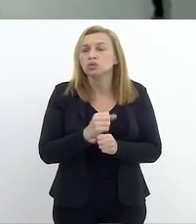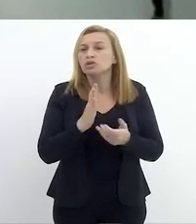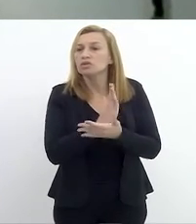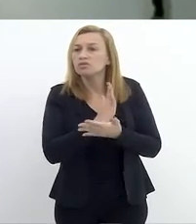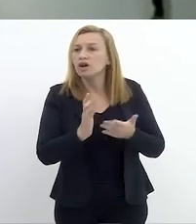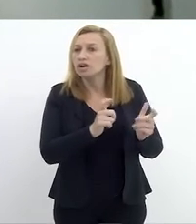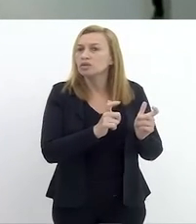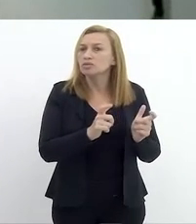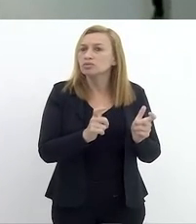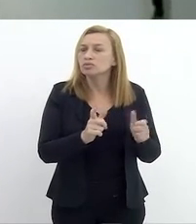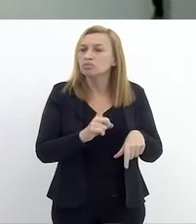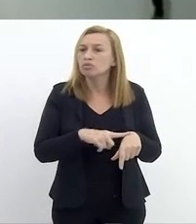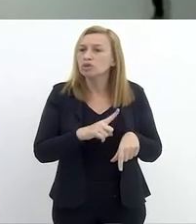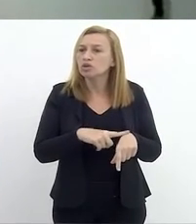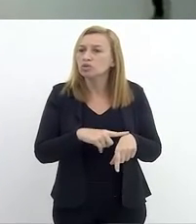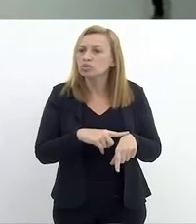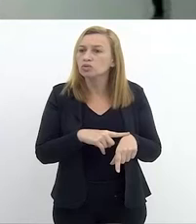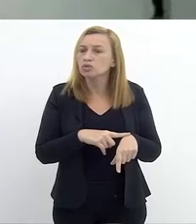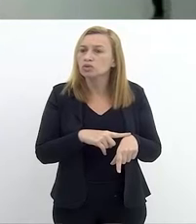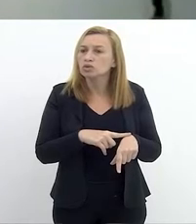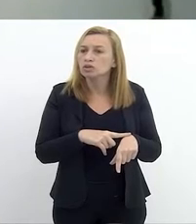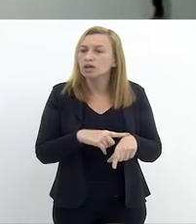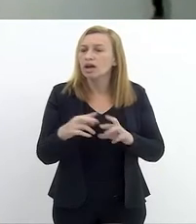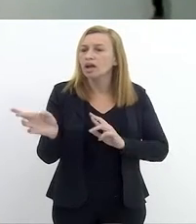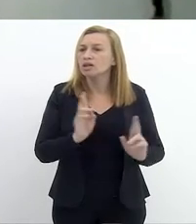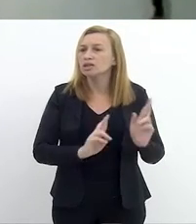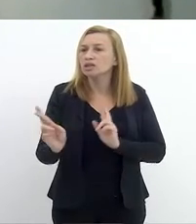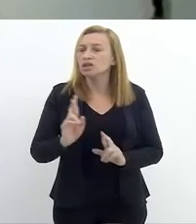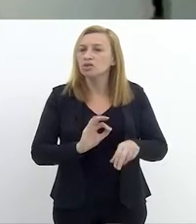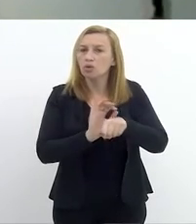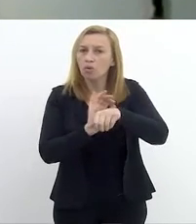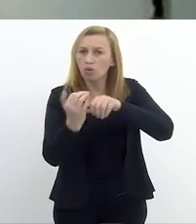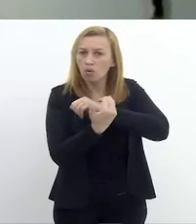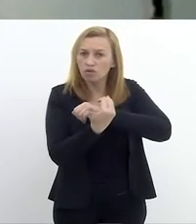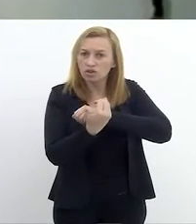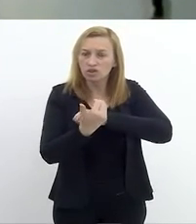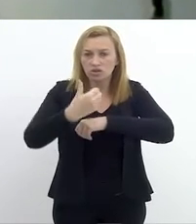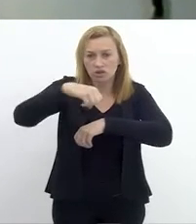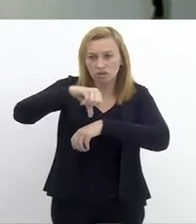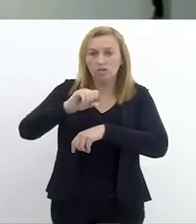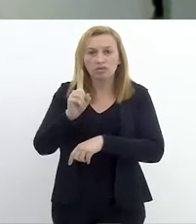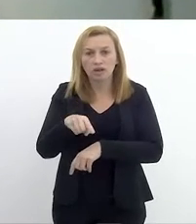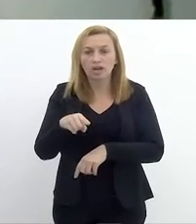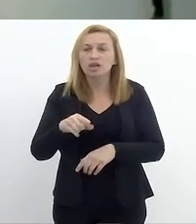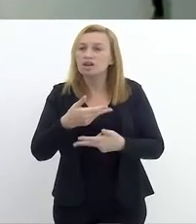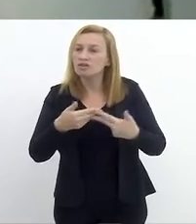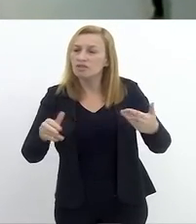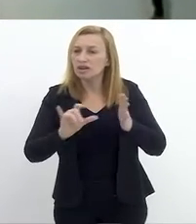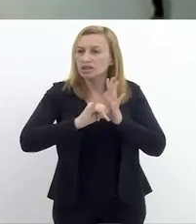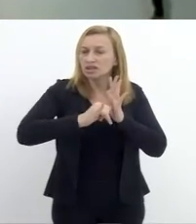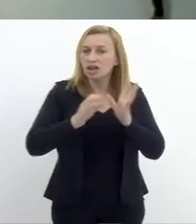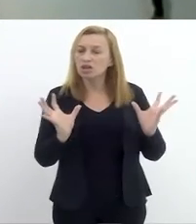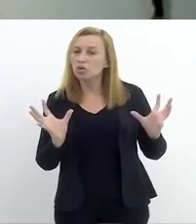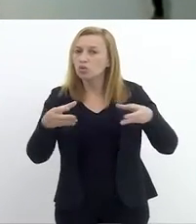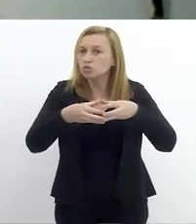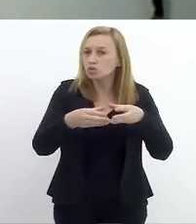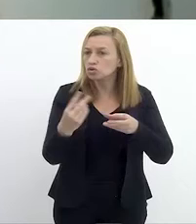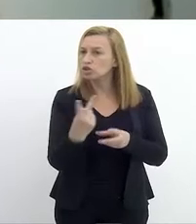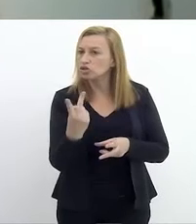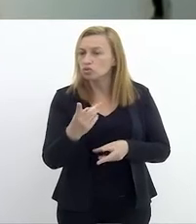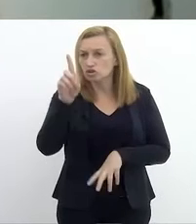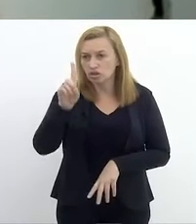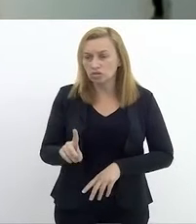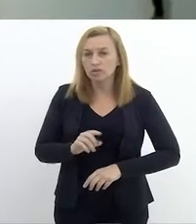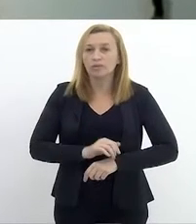temáticos, como aconteceu esse ano em várias ocasiões. Em áreas